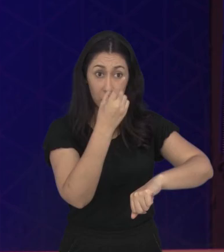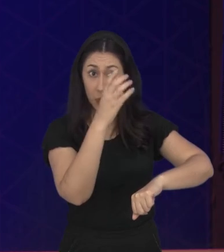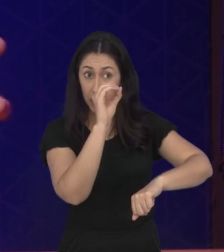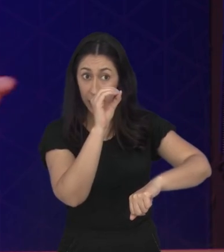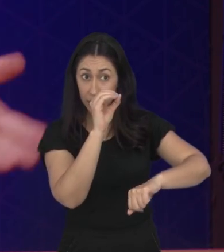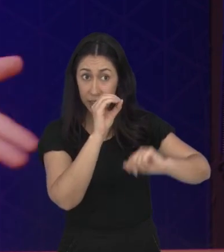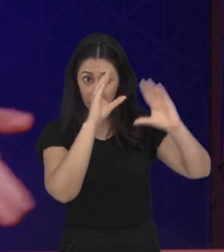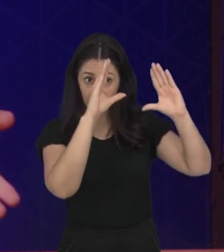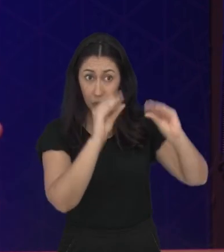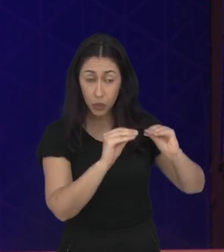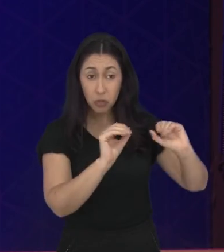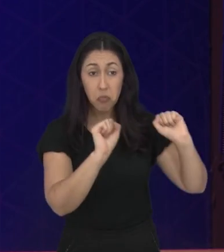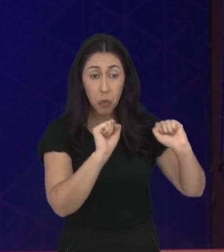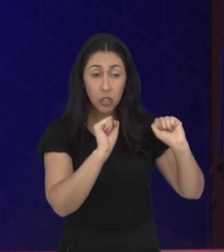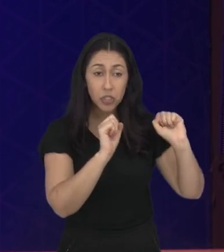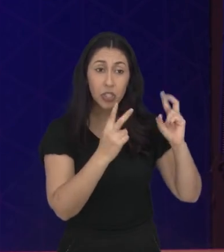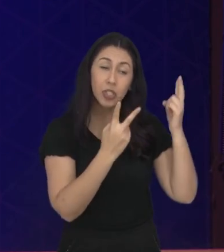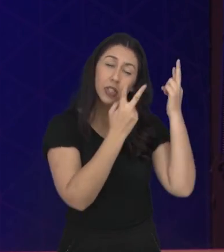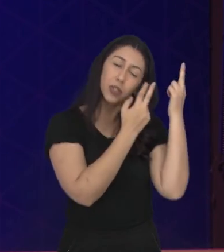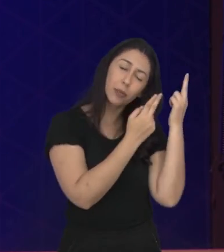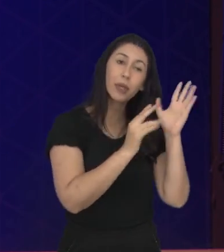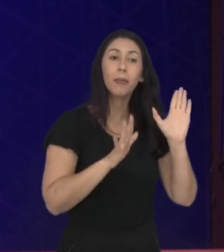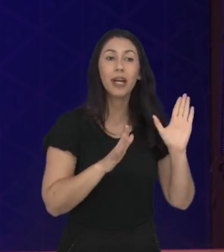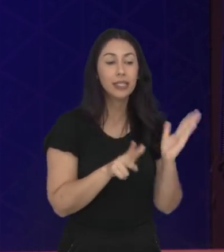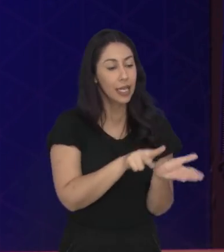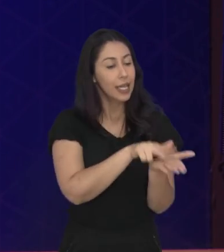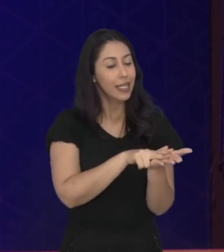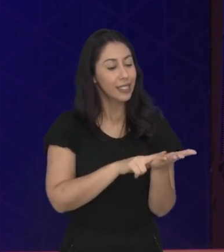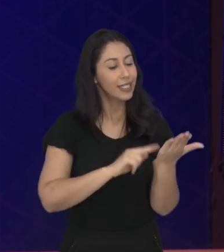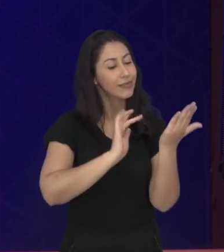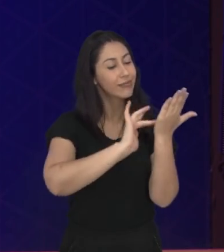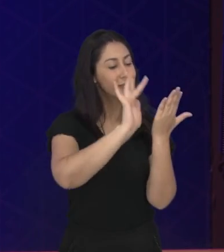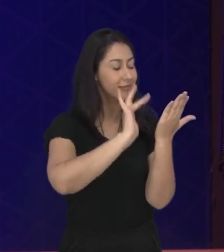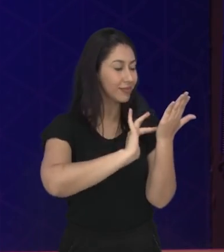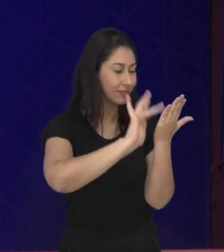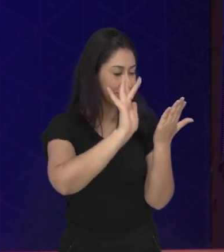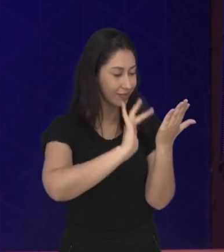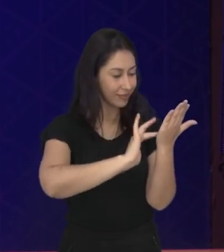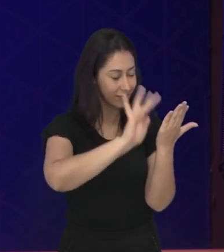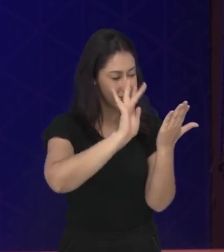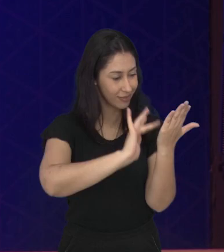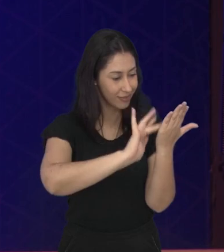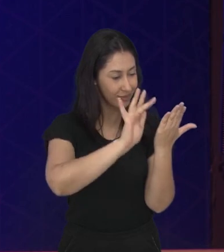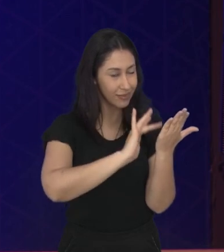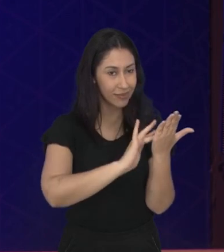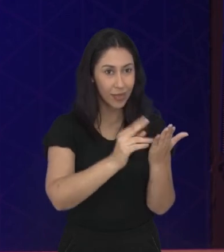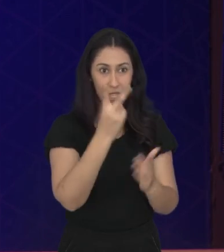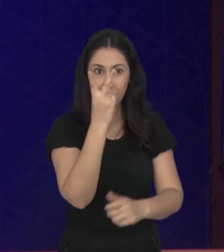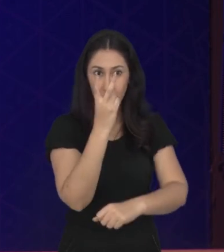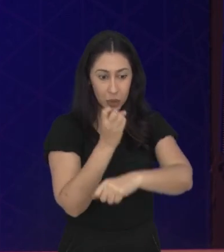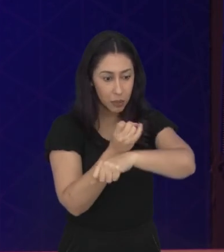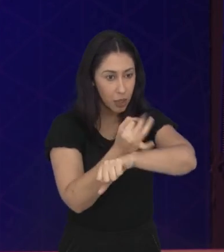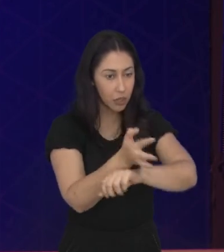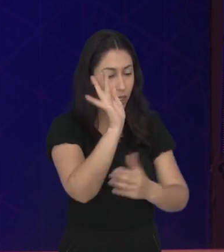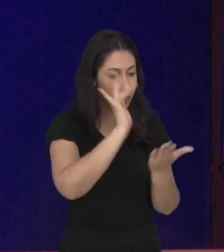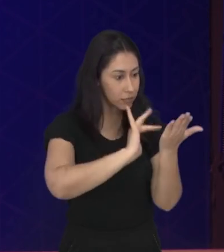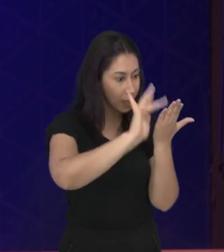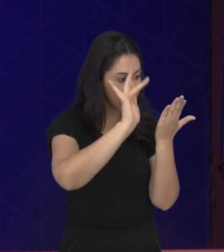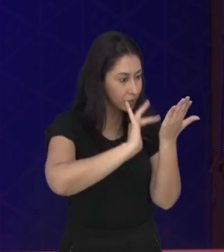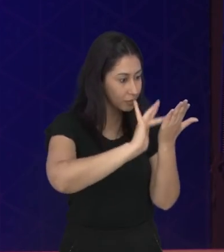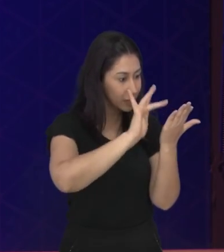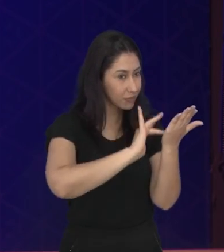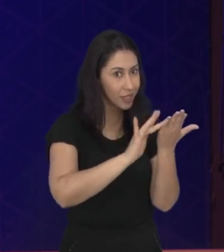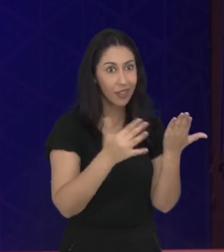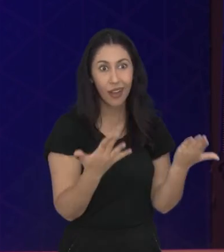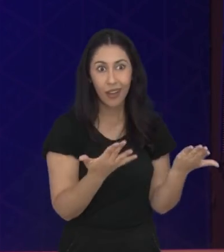poderia estar indo dormir, mas aí se você tem ali o celular, você fica com o celular enrolando até 2, 3 da